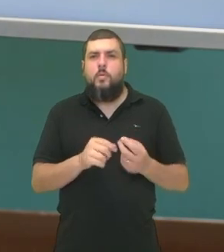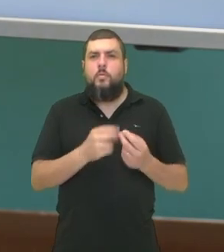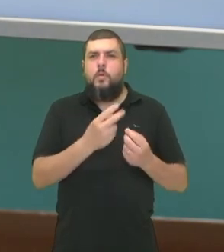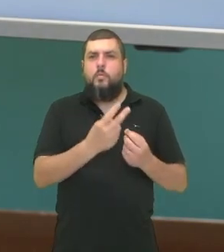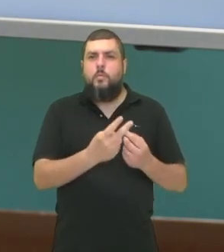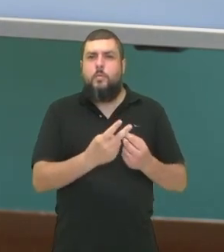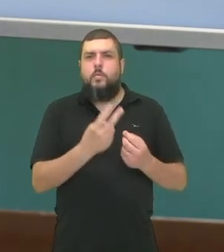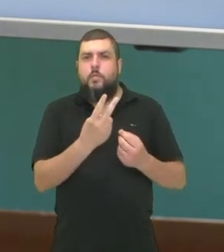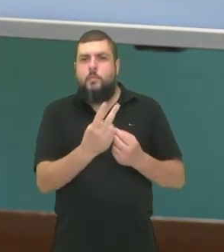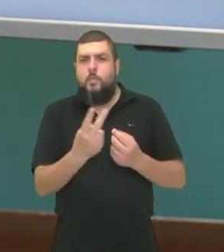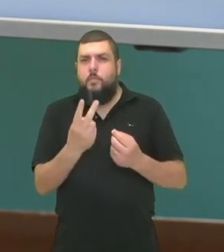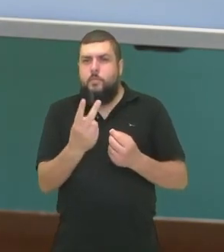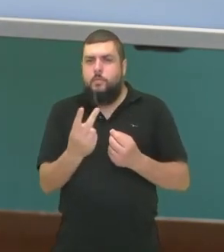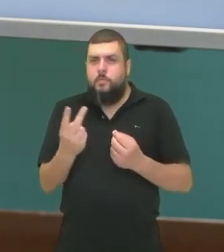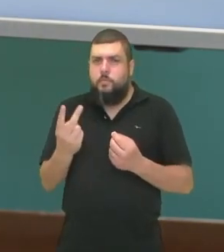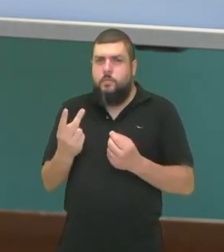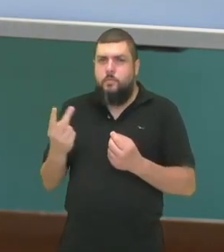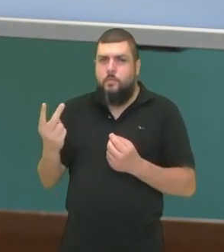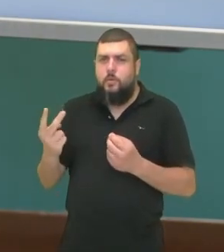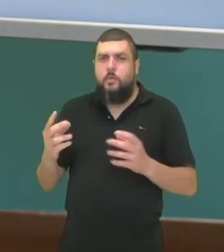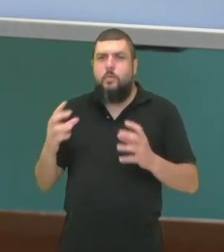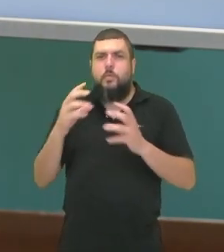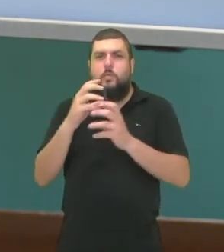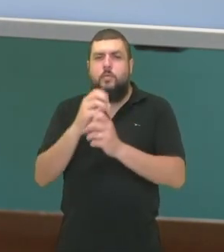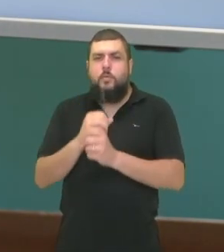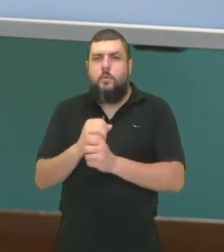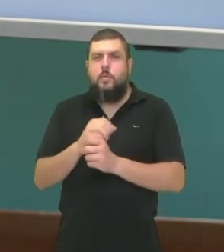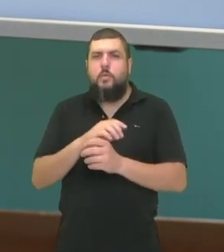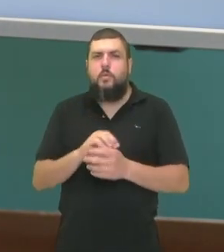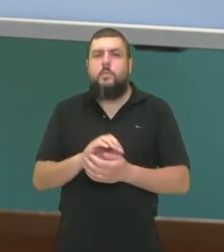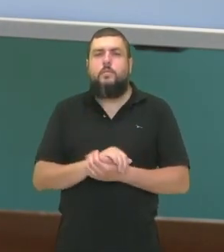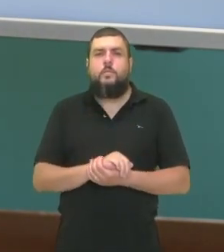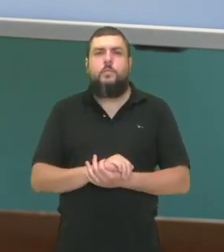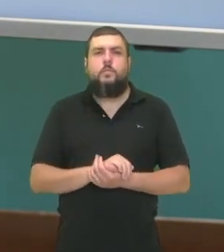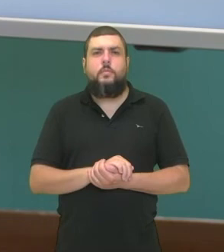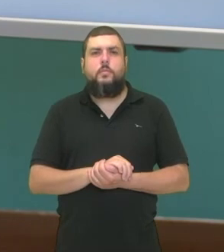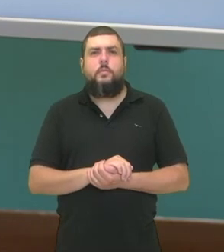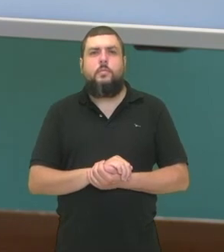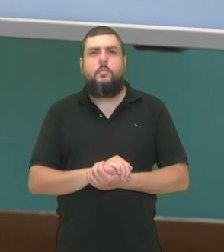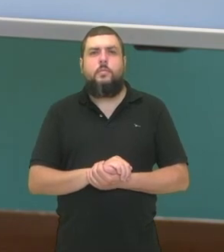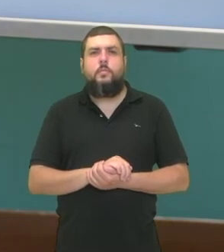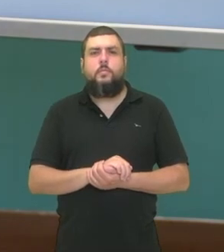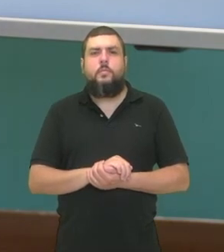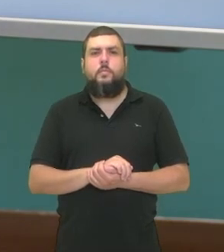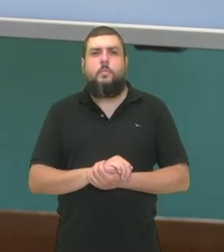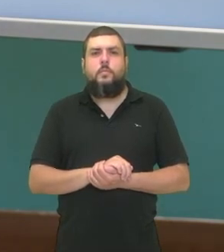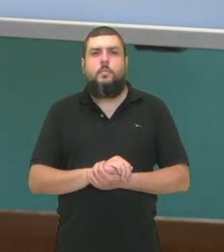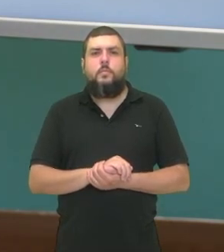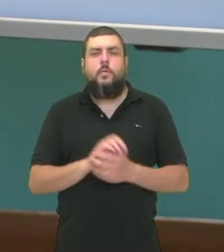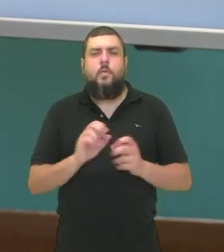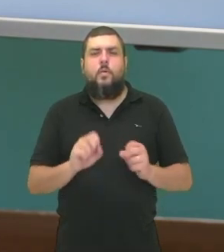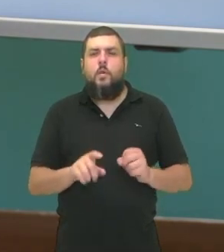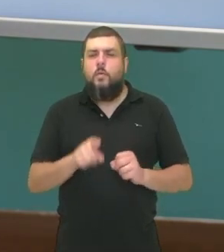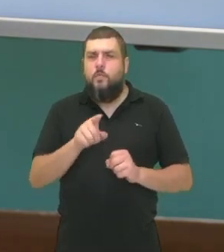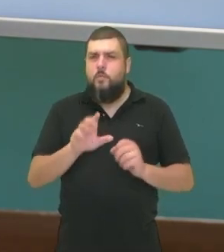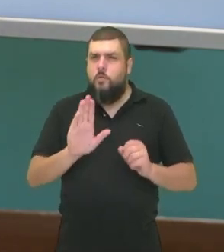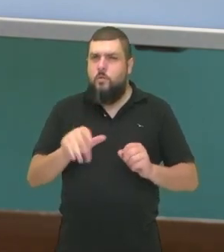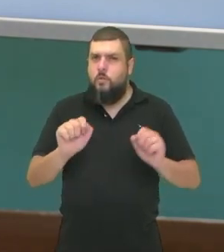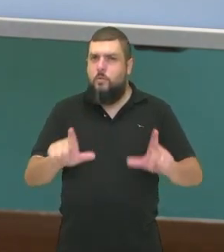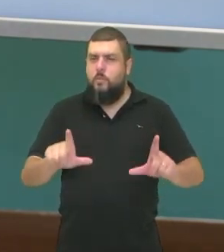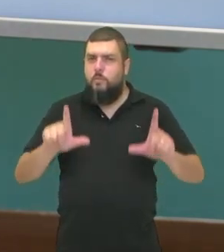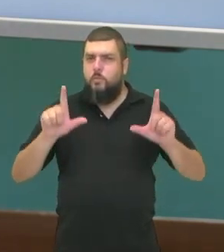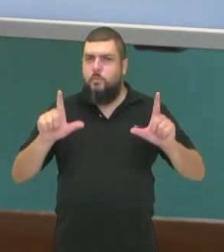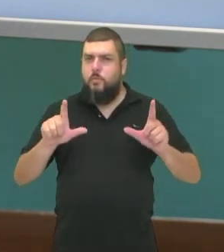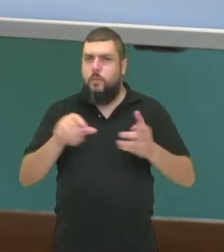Somando 5 vezes. Então, quantas que terão? 5 casinhas, isso mesmo. E agora, gente, você já acessou a plataforma do Matific?